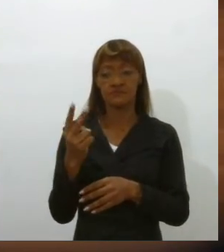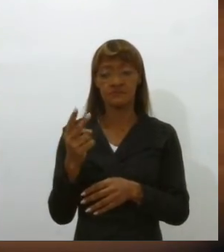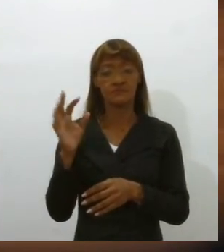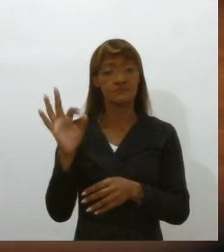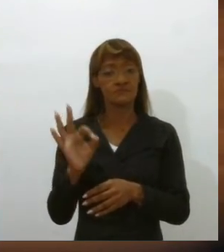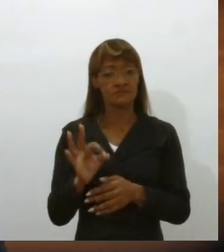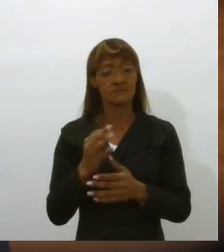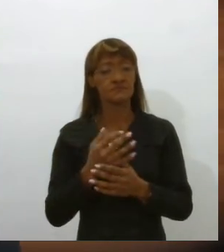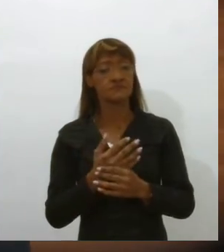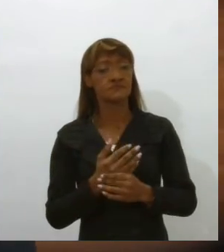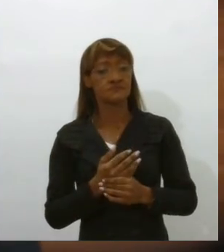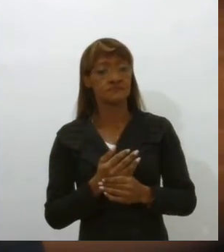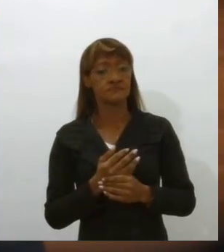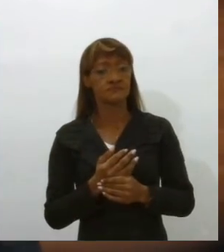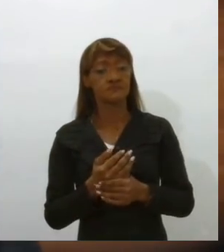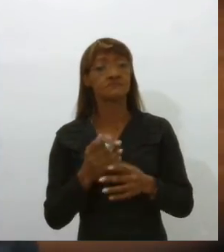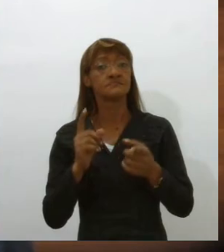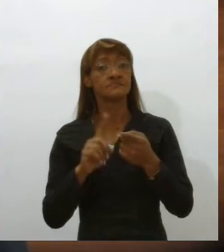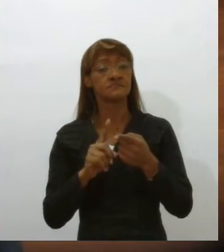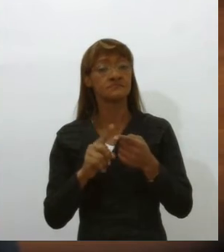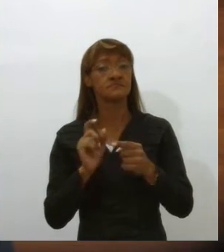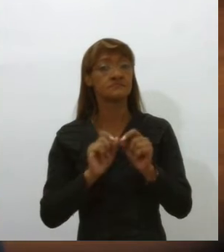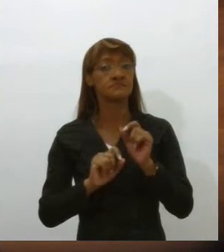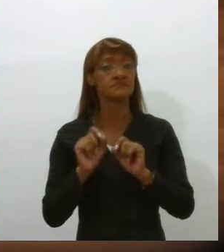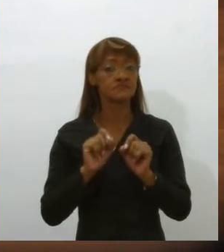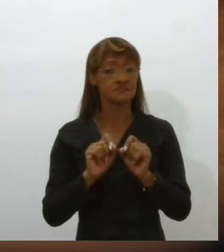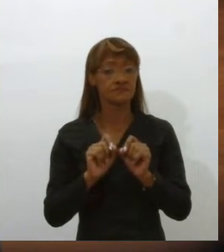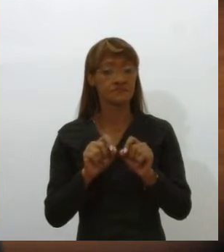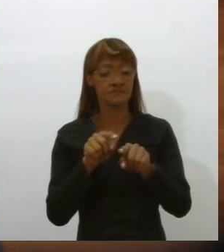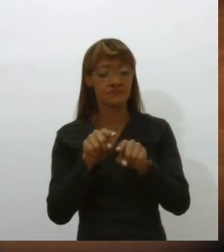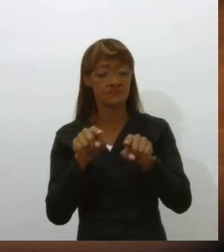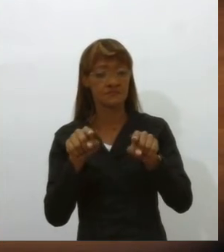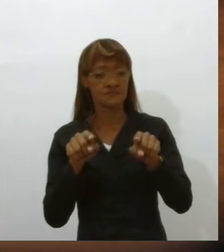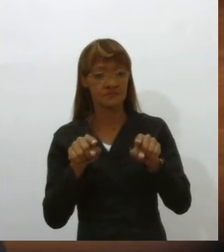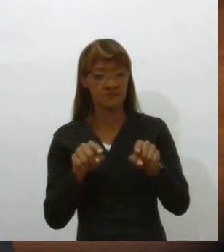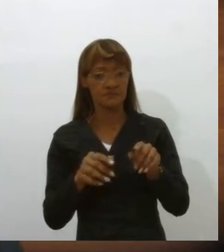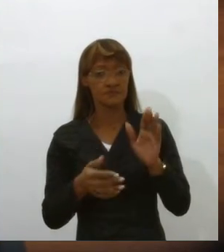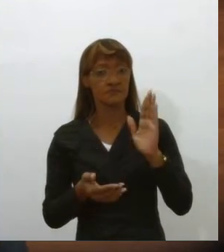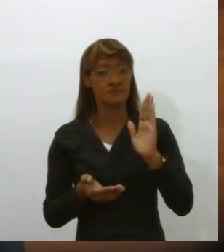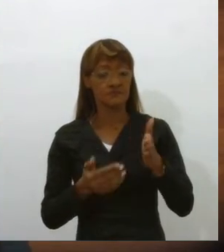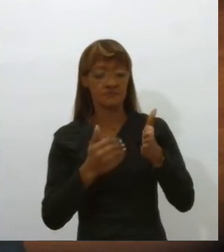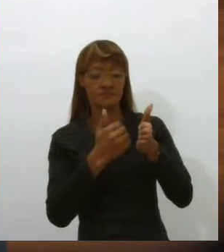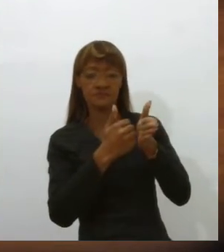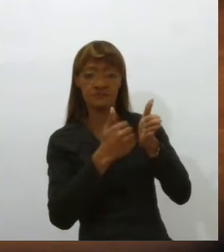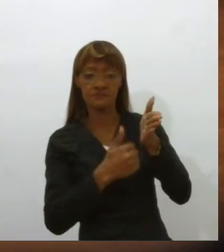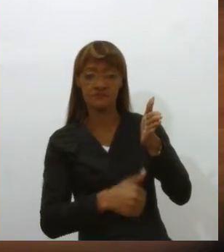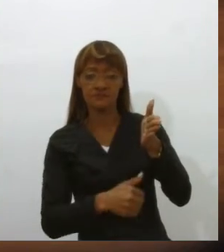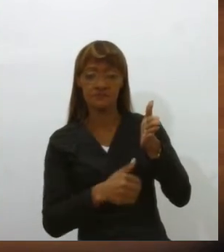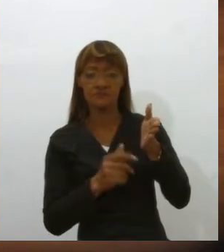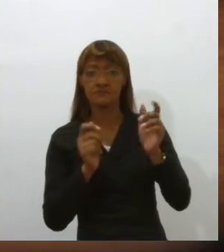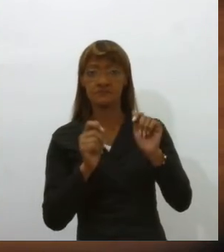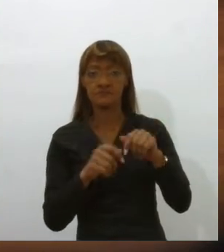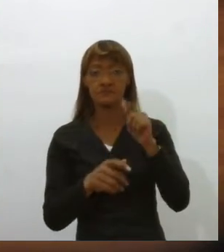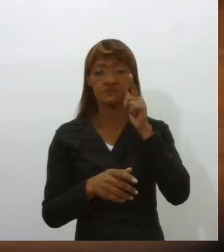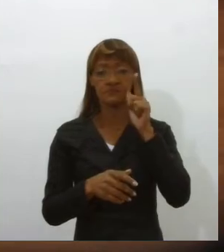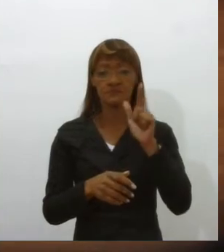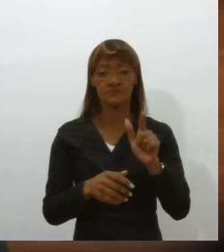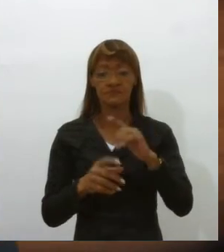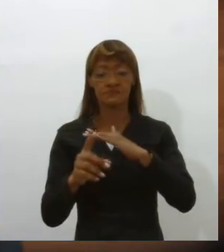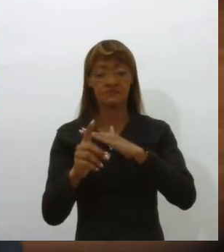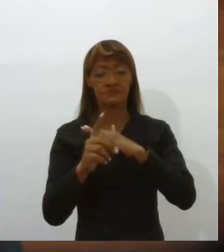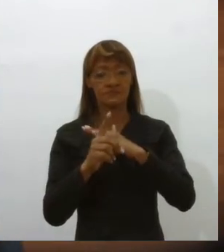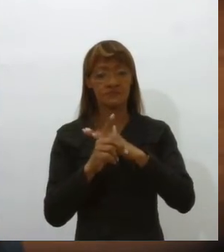etanol. De sorte que aqueles que efetivarem esse desconto para que reduza ao consumidor na venda final